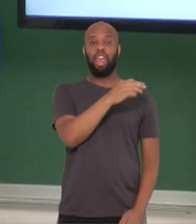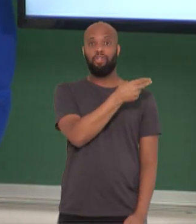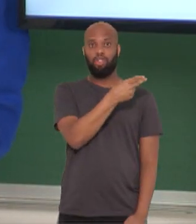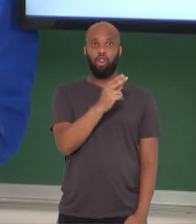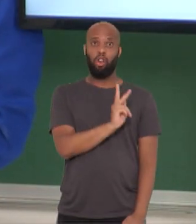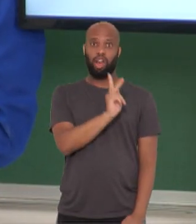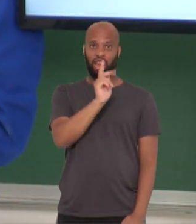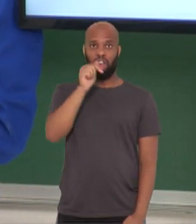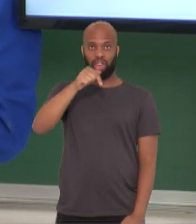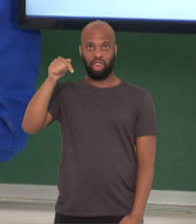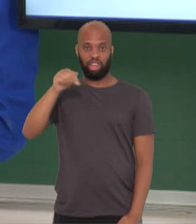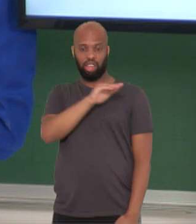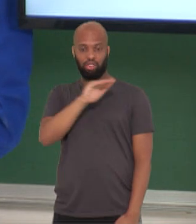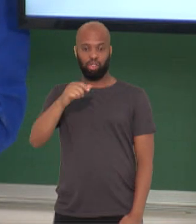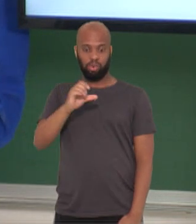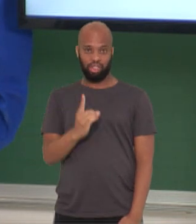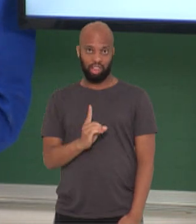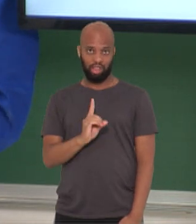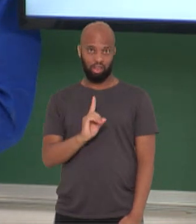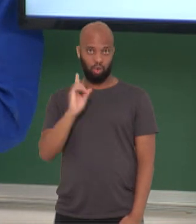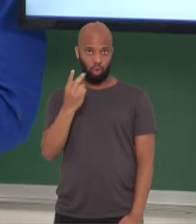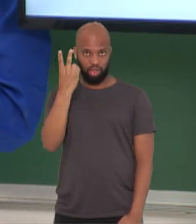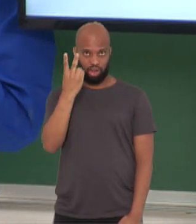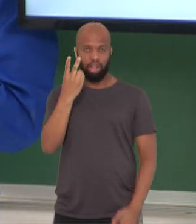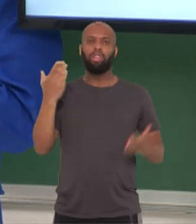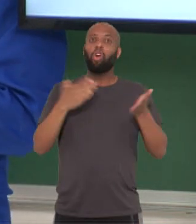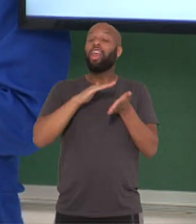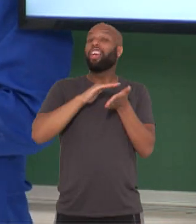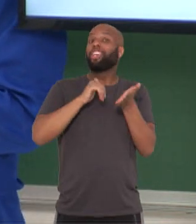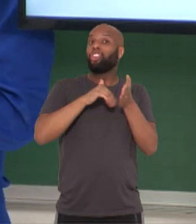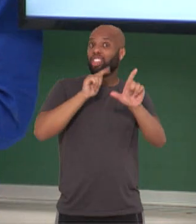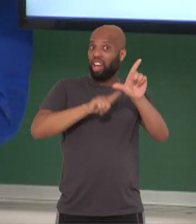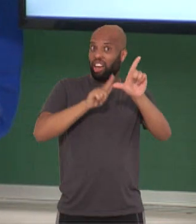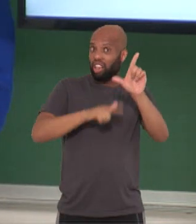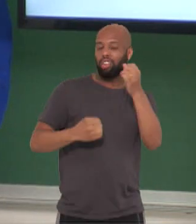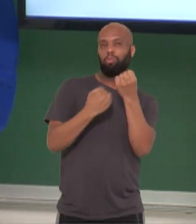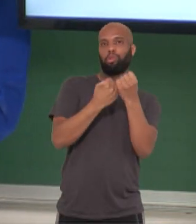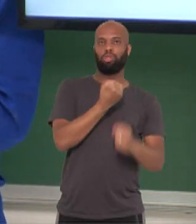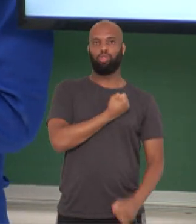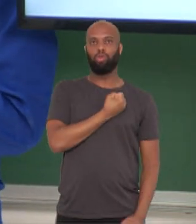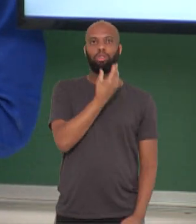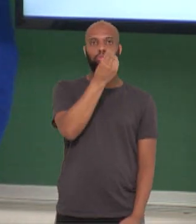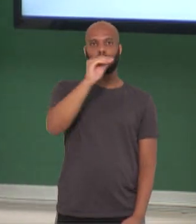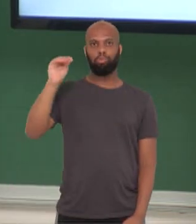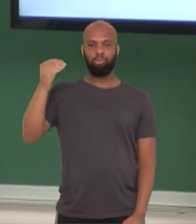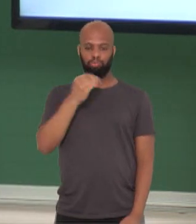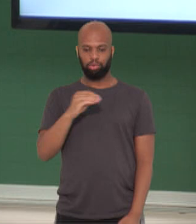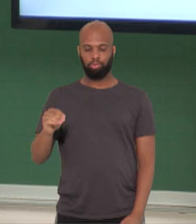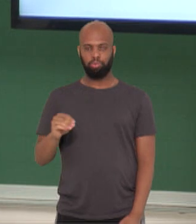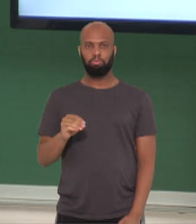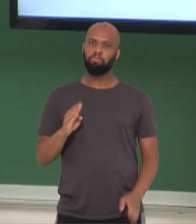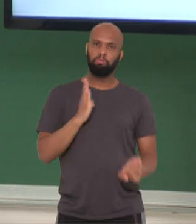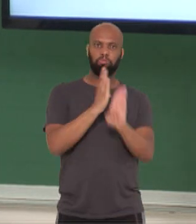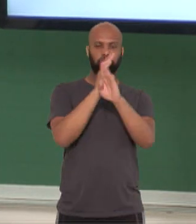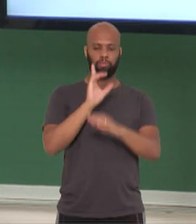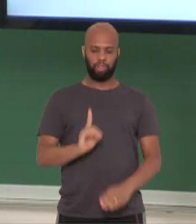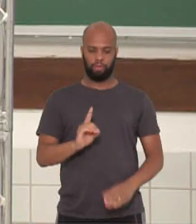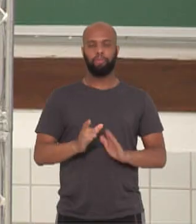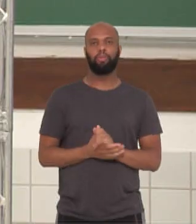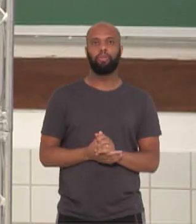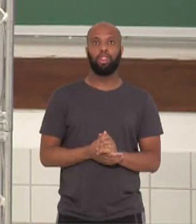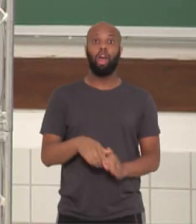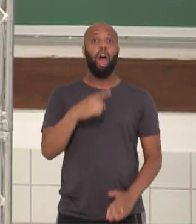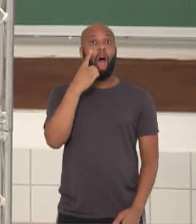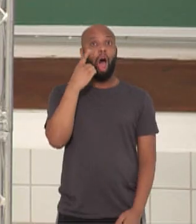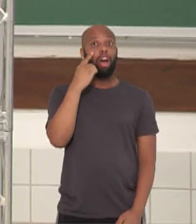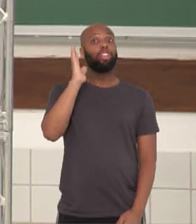igual KQQ sobre D quadrado, e substitui os valores. Perceba que a força vale 1,5